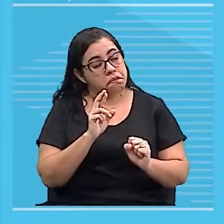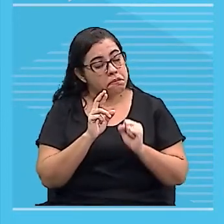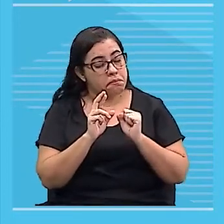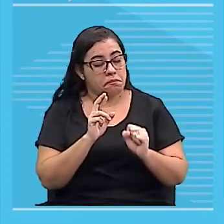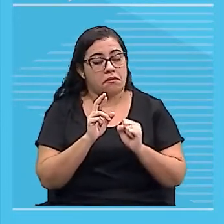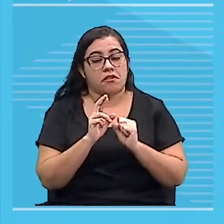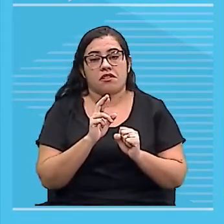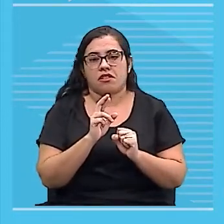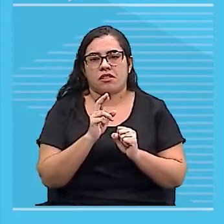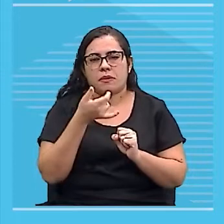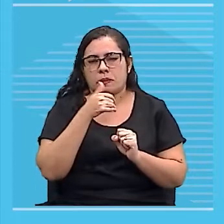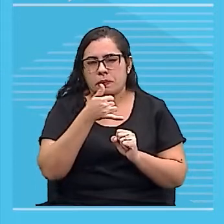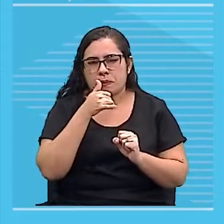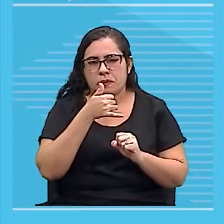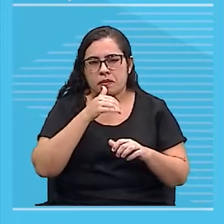material isolante.